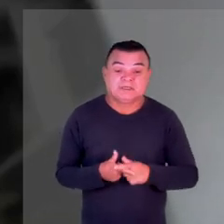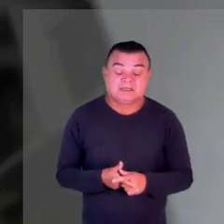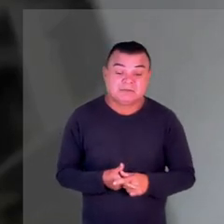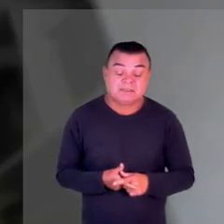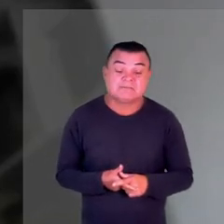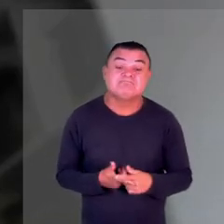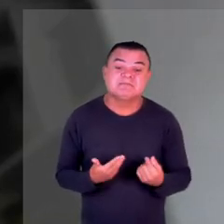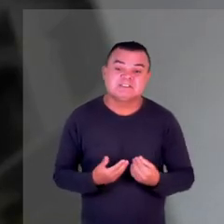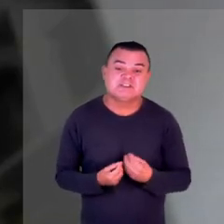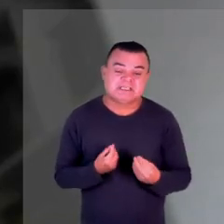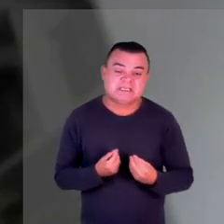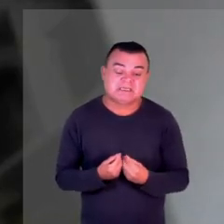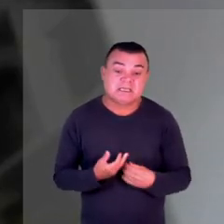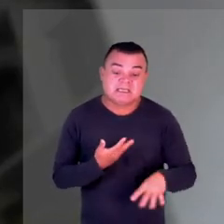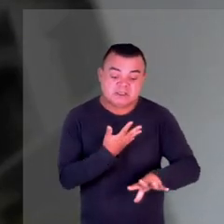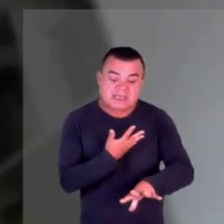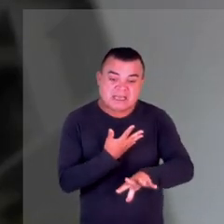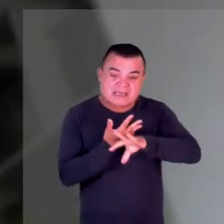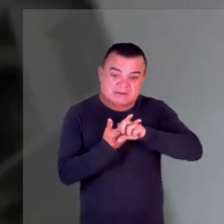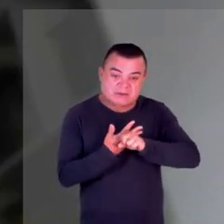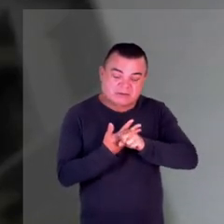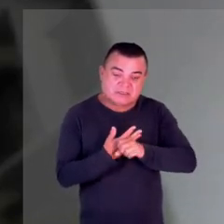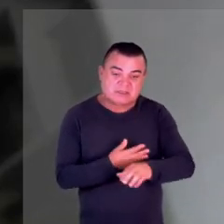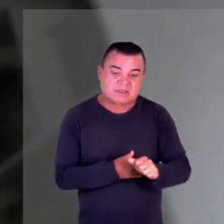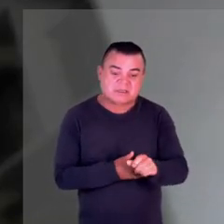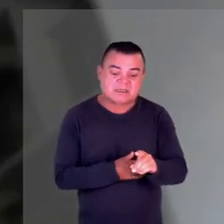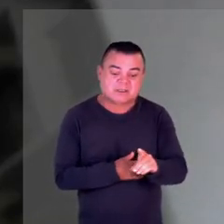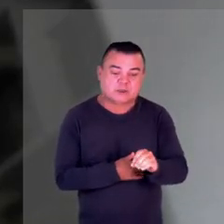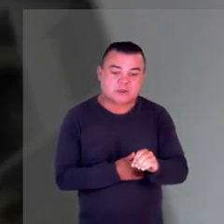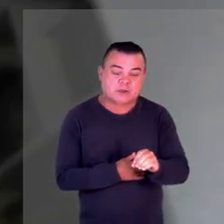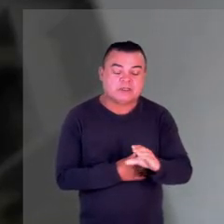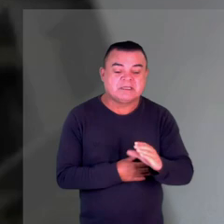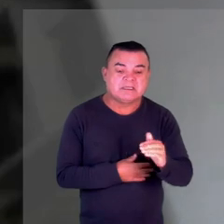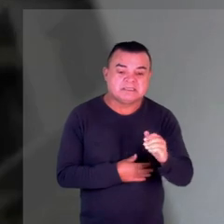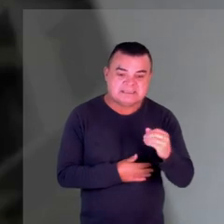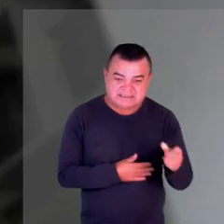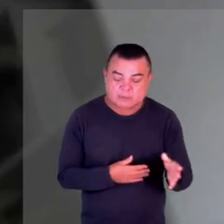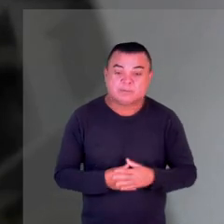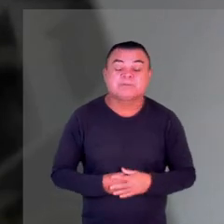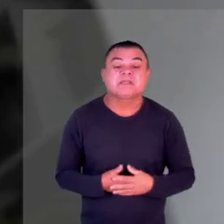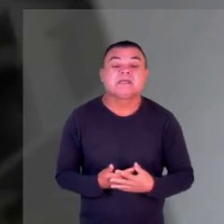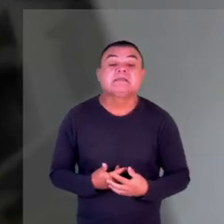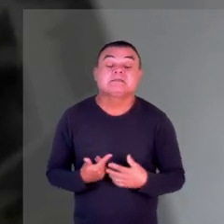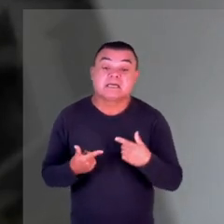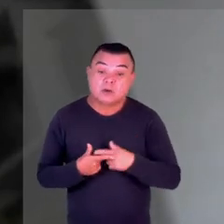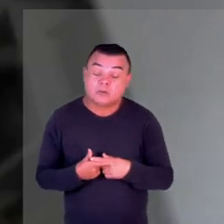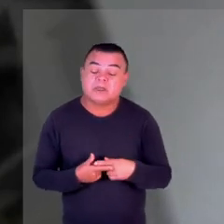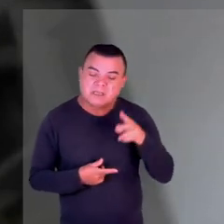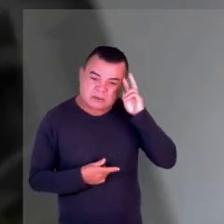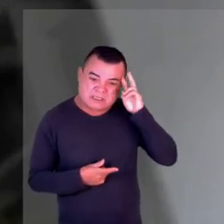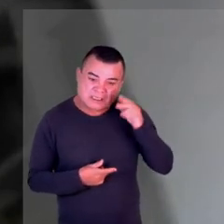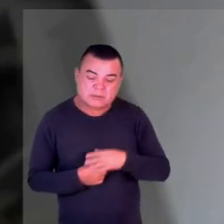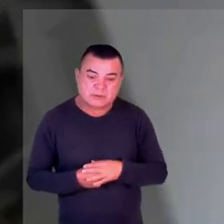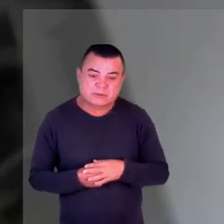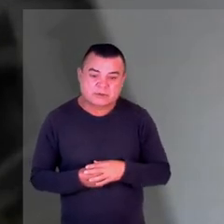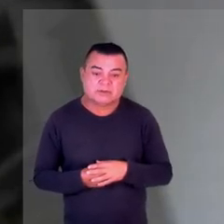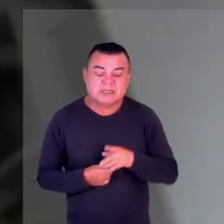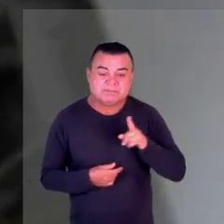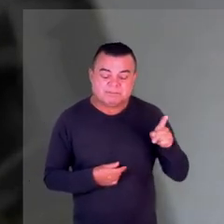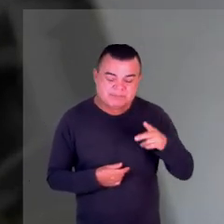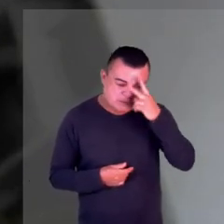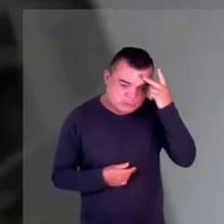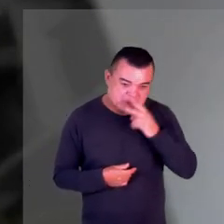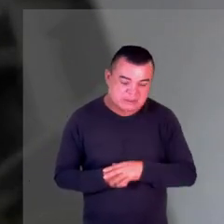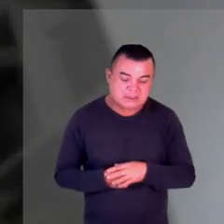adoção eu me lembro que a colega aqui se manifestou sobre isso inclusive ela trabalha na doação mas trabalha junto comigo